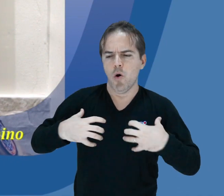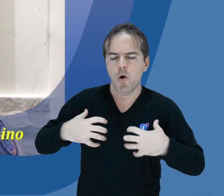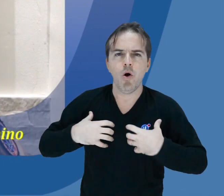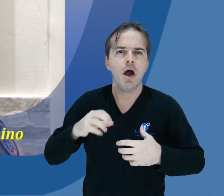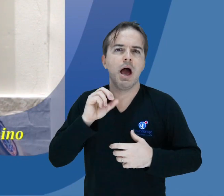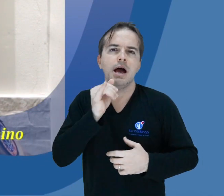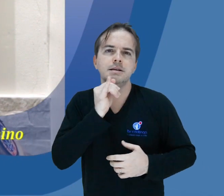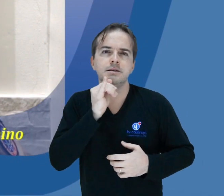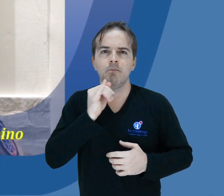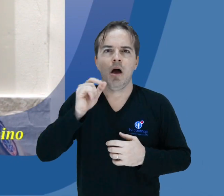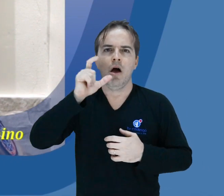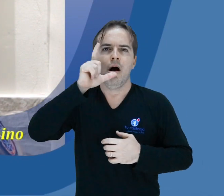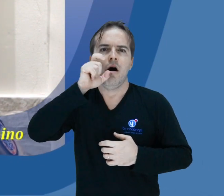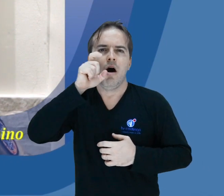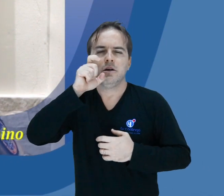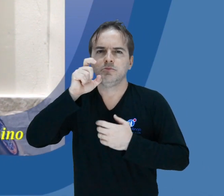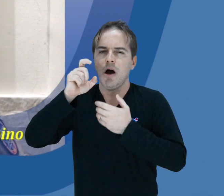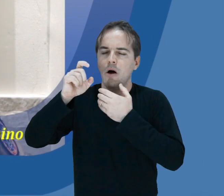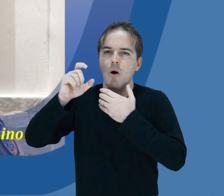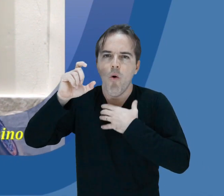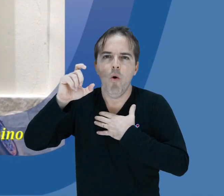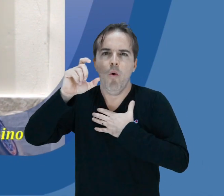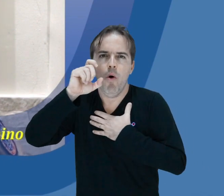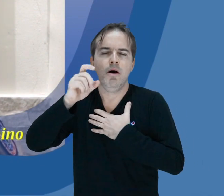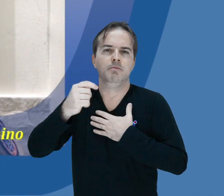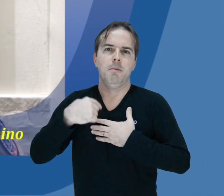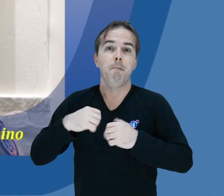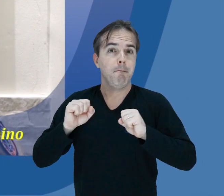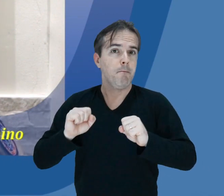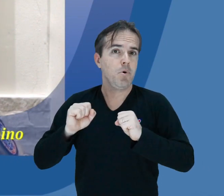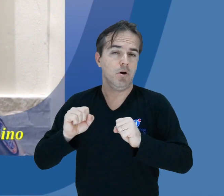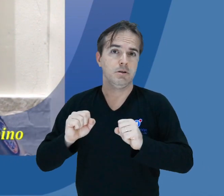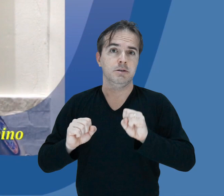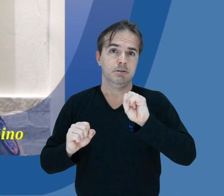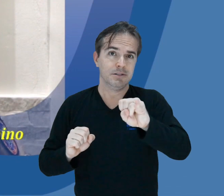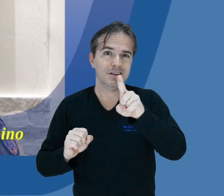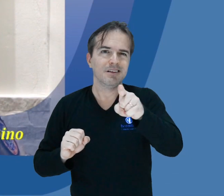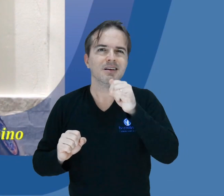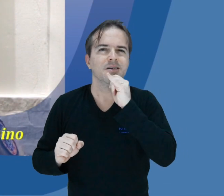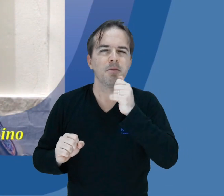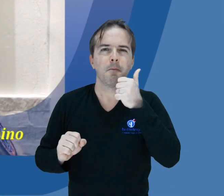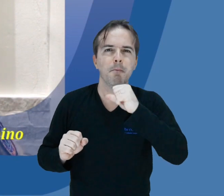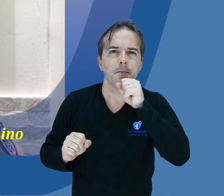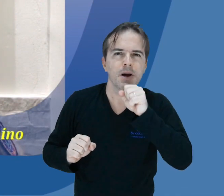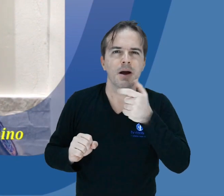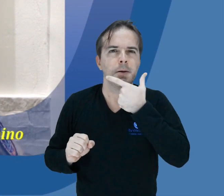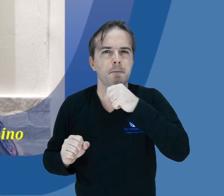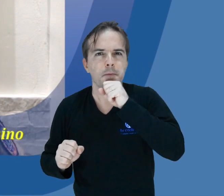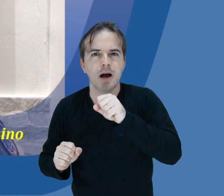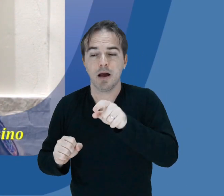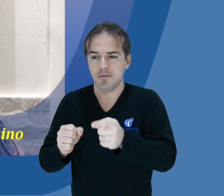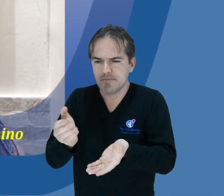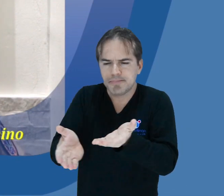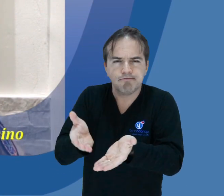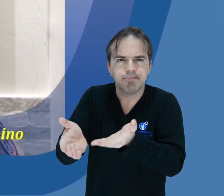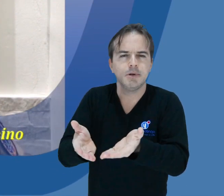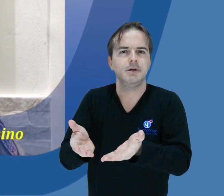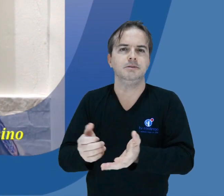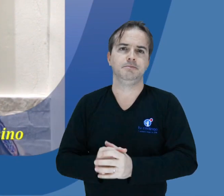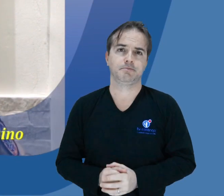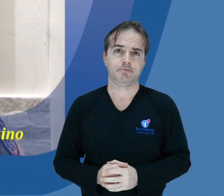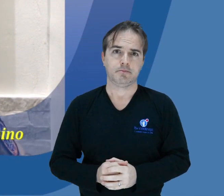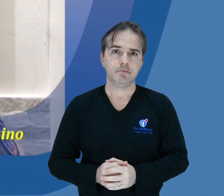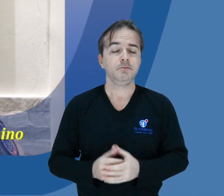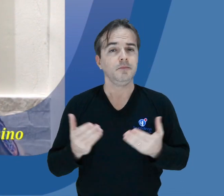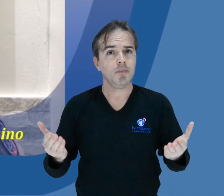exemplo, asma, tá certo? Então, você papai, você mamãe, apesar de nós estarmos, né,